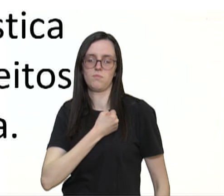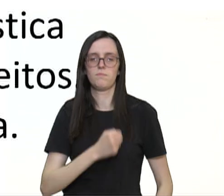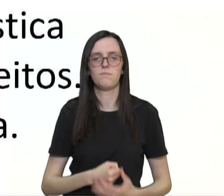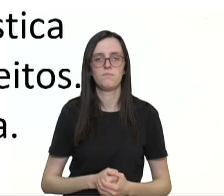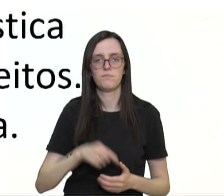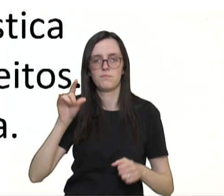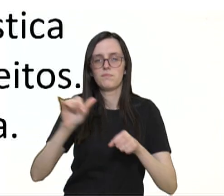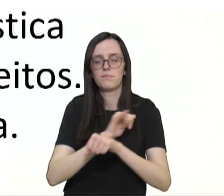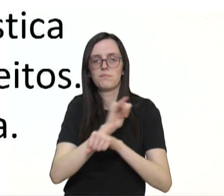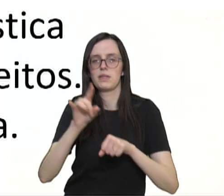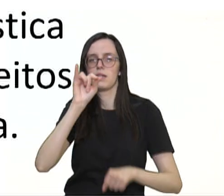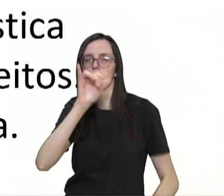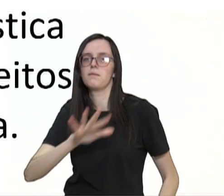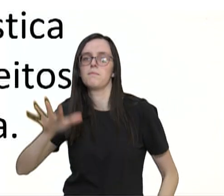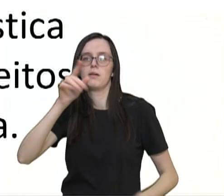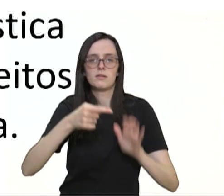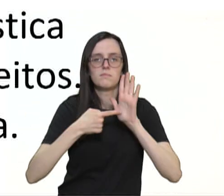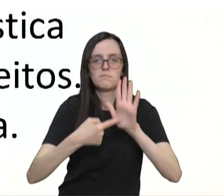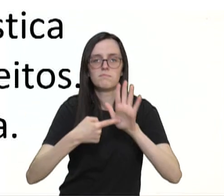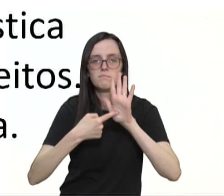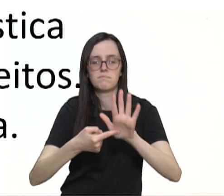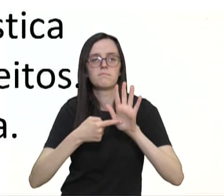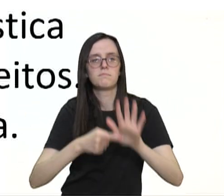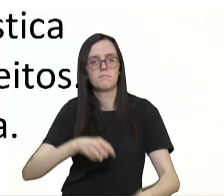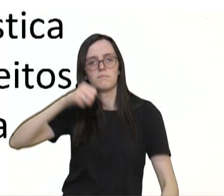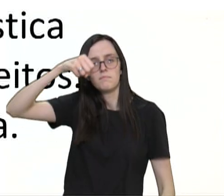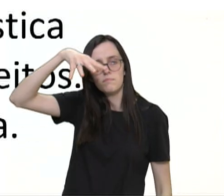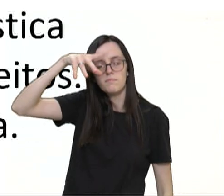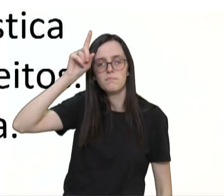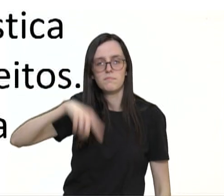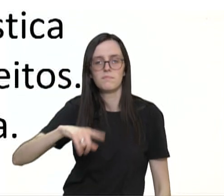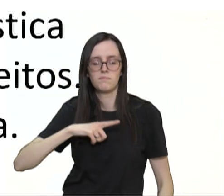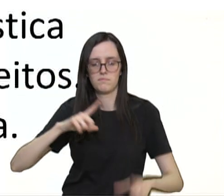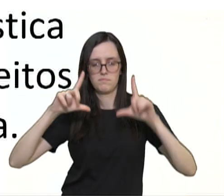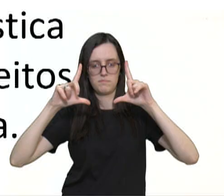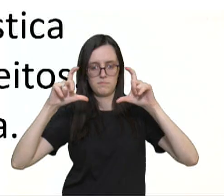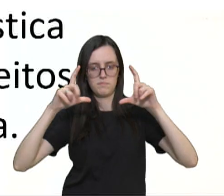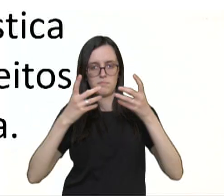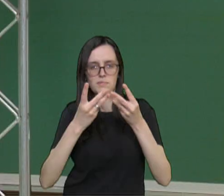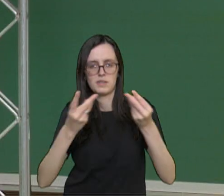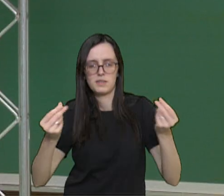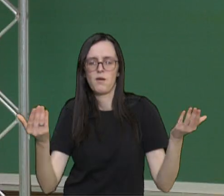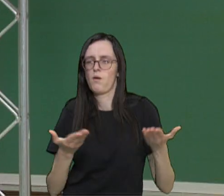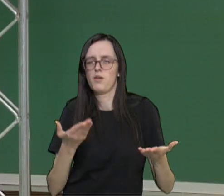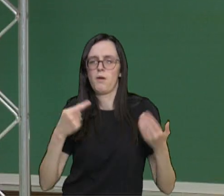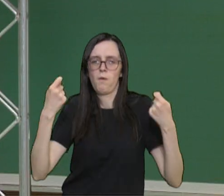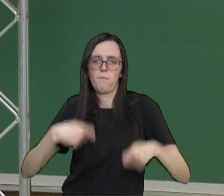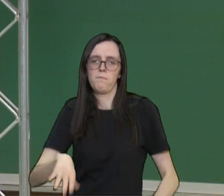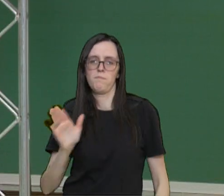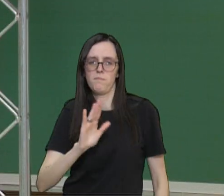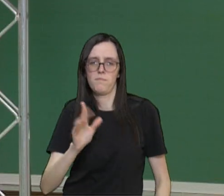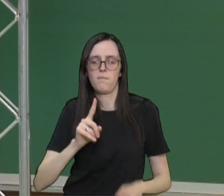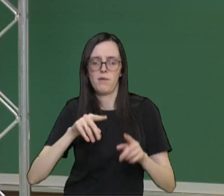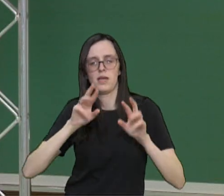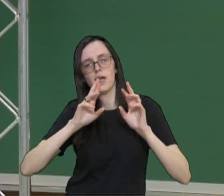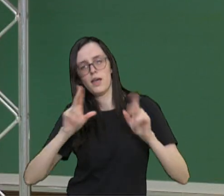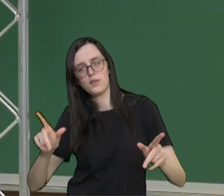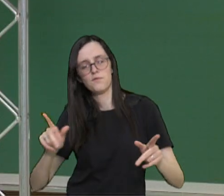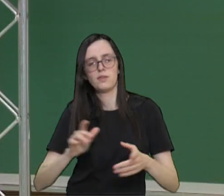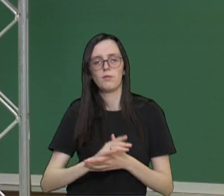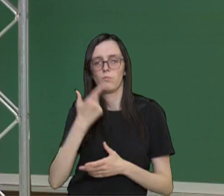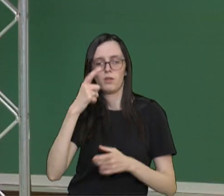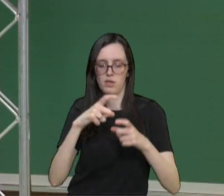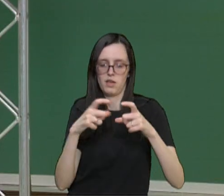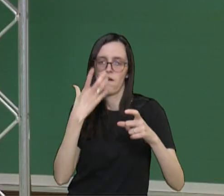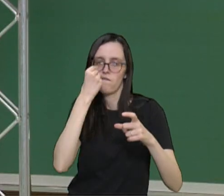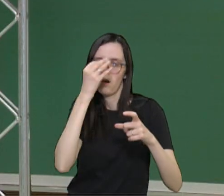de criação de imagens por meio de exposição luminosa, fixando uma superfície sensível. Hoje em dia nem precisa mais, não revela mais a foto, não tem